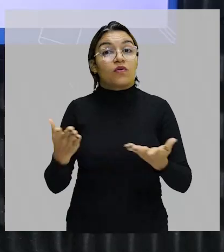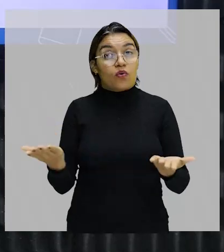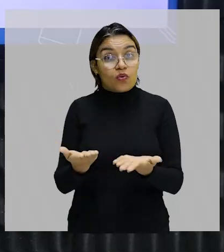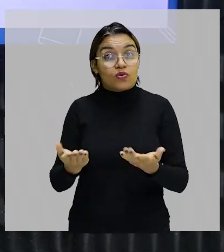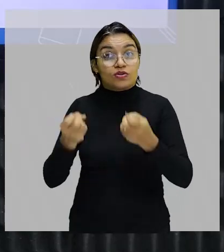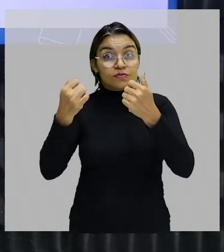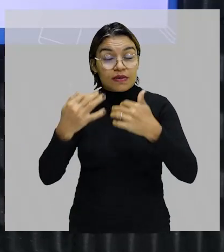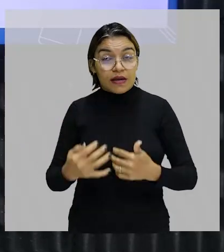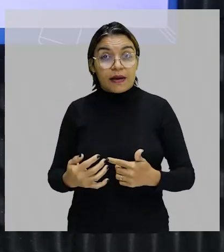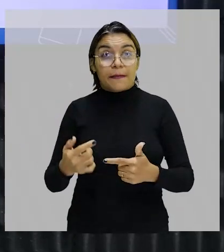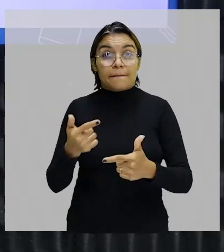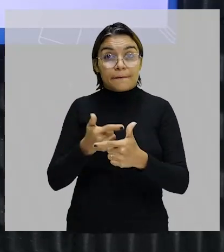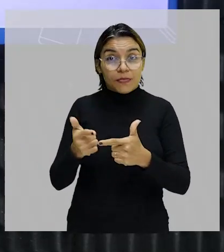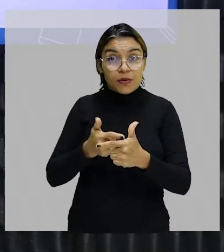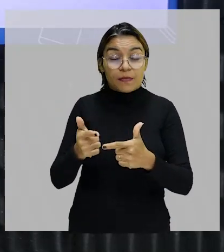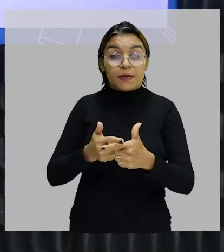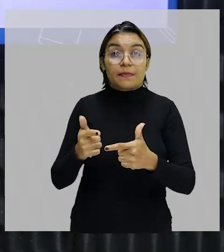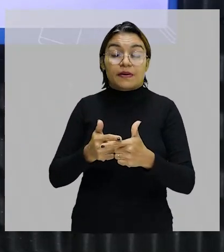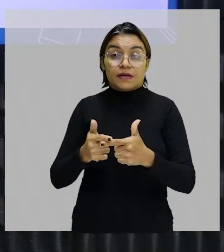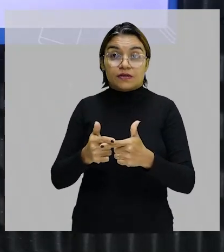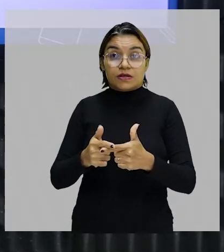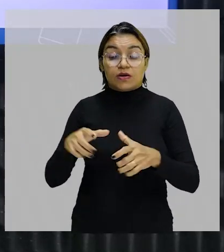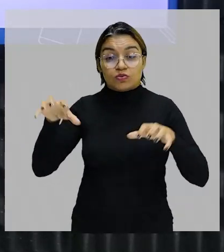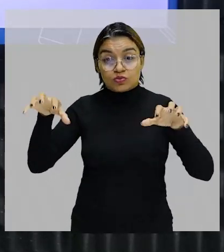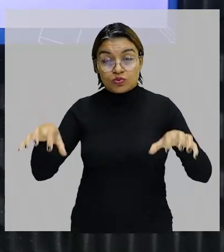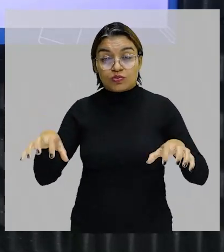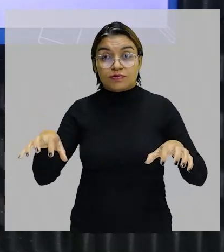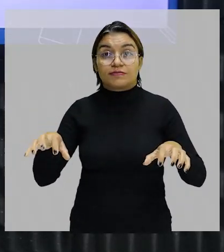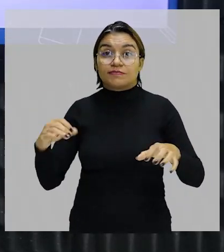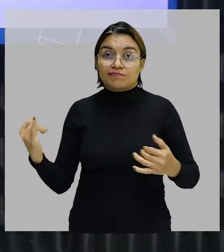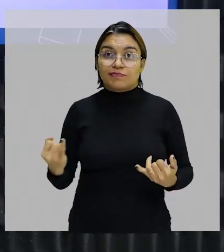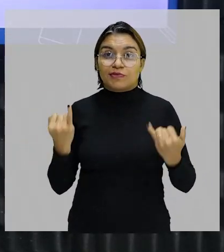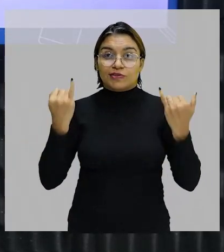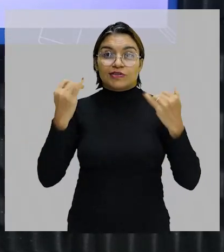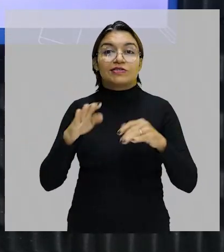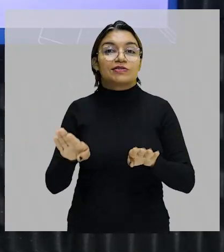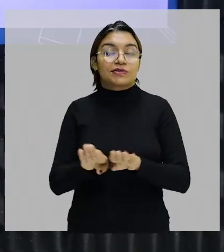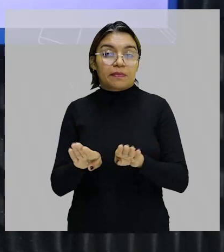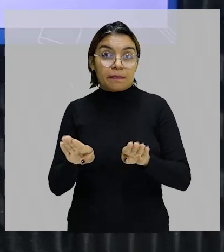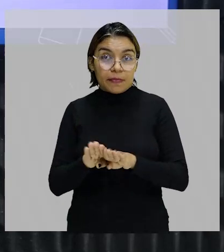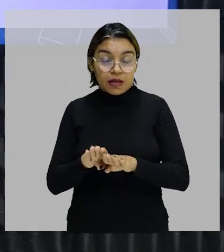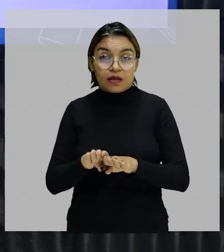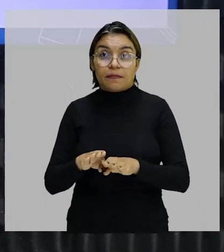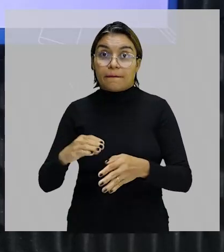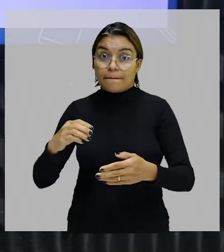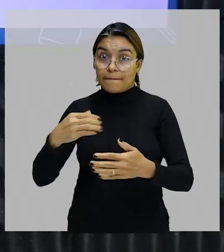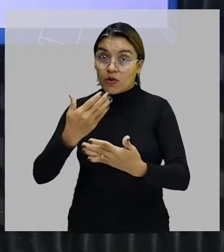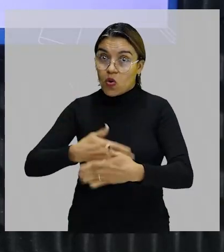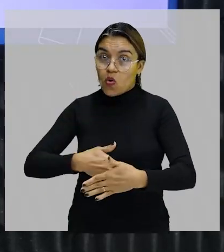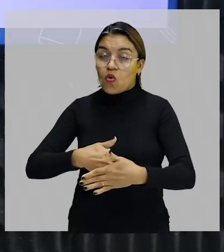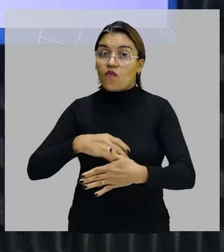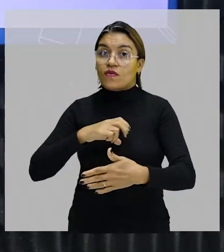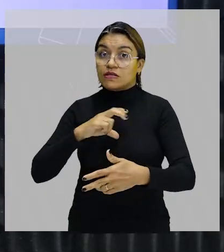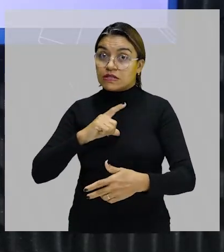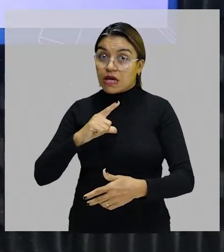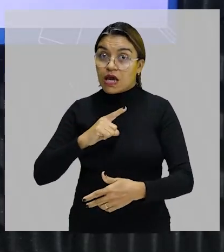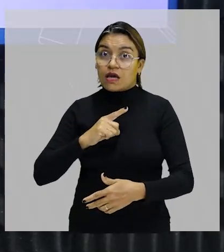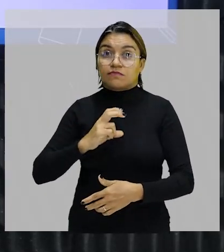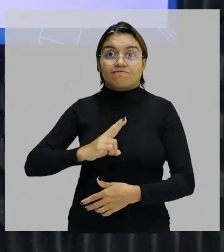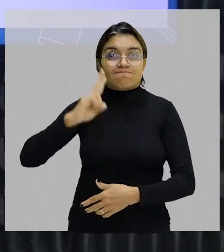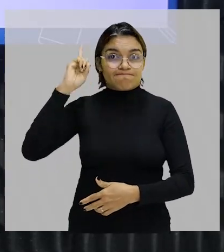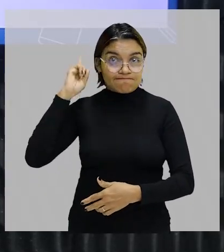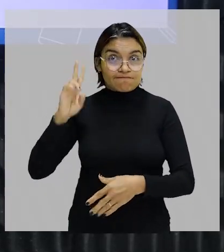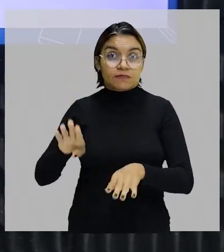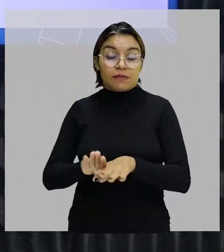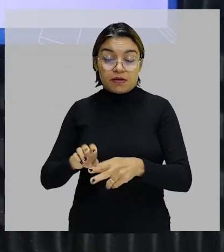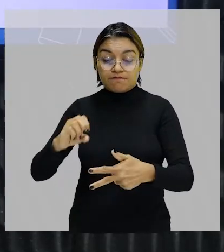dois elementos tão importantes e, como eu já te frisei, tão cobrados nas provas de vestibular, no teu